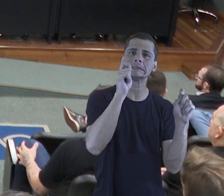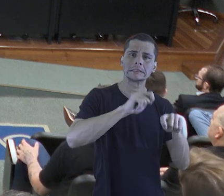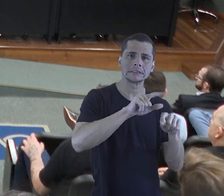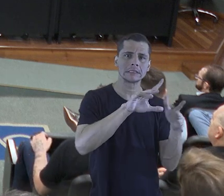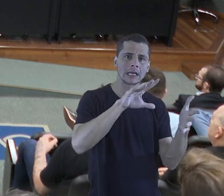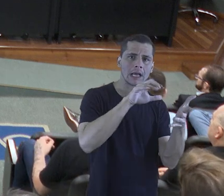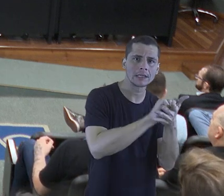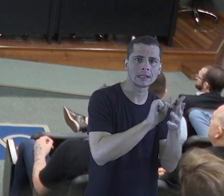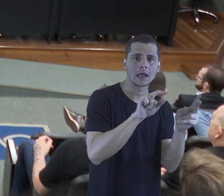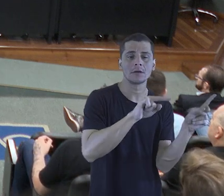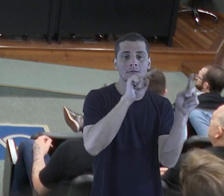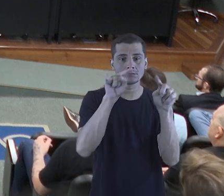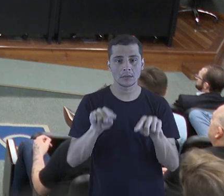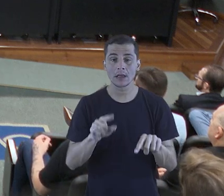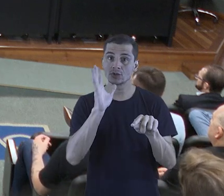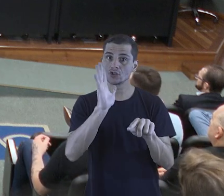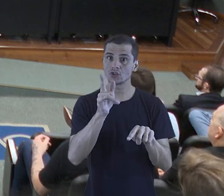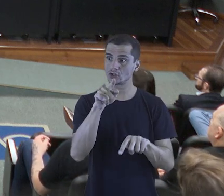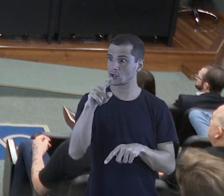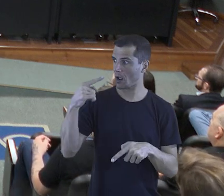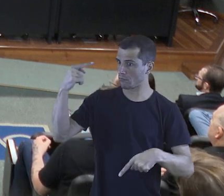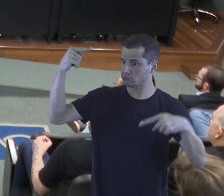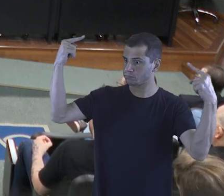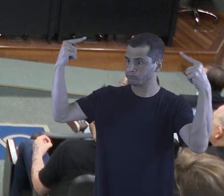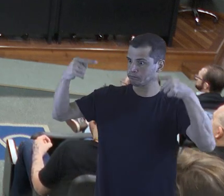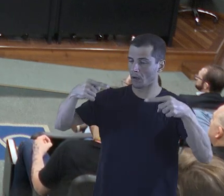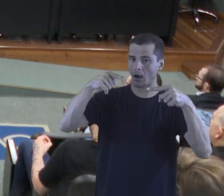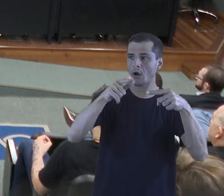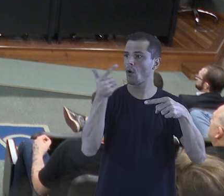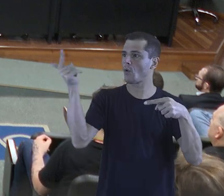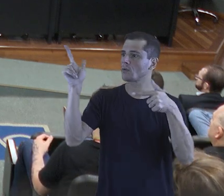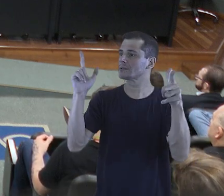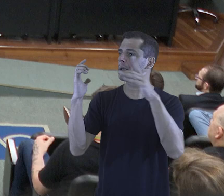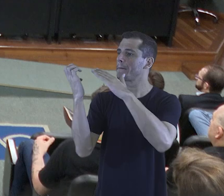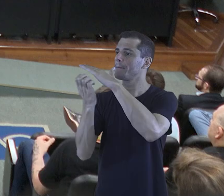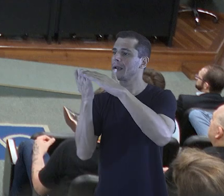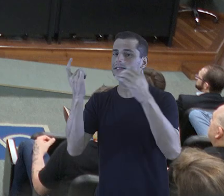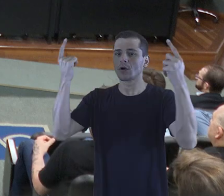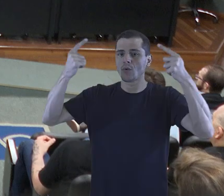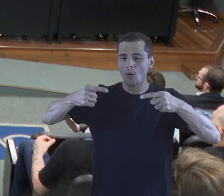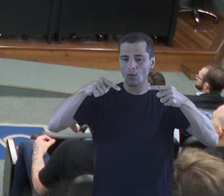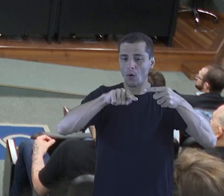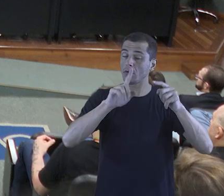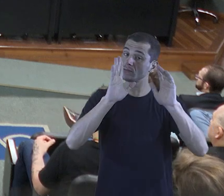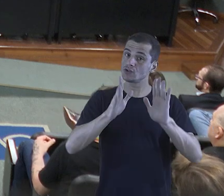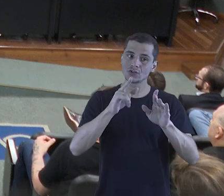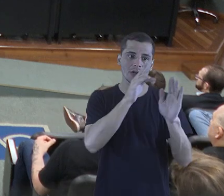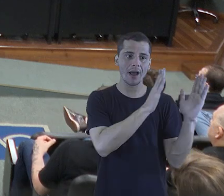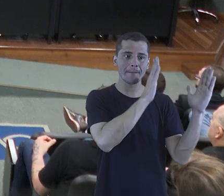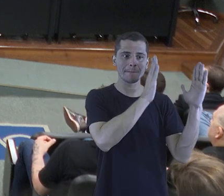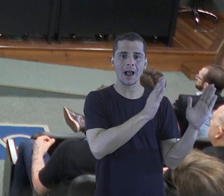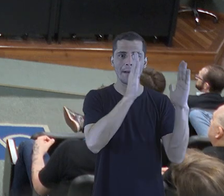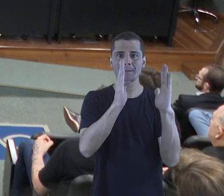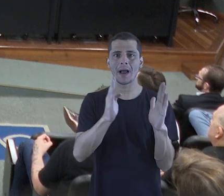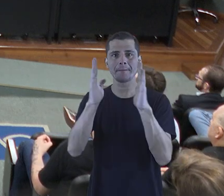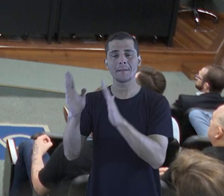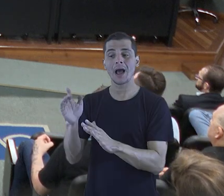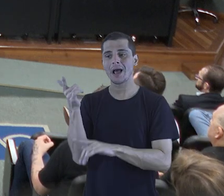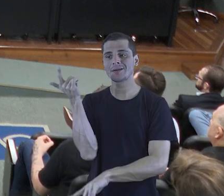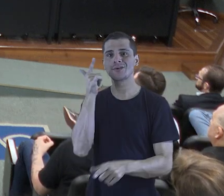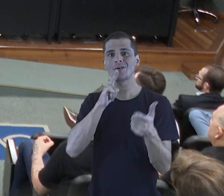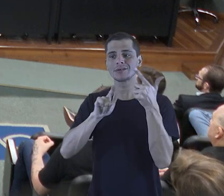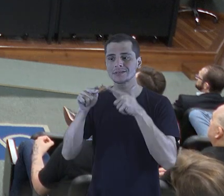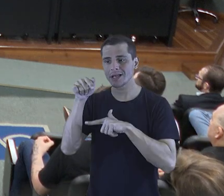se você está na fase de habilitação, num pregão, você já sabe que passou a fase de classificação da proposta.